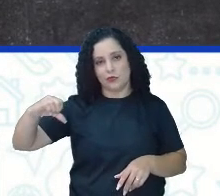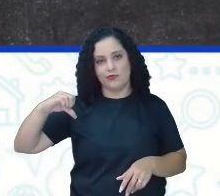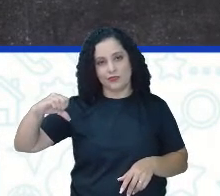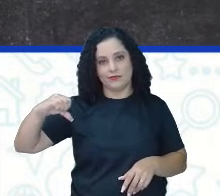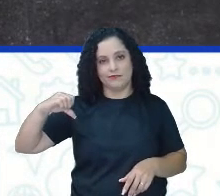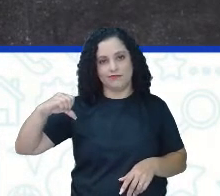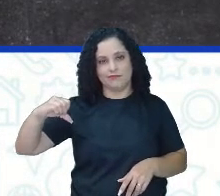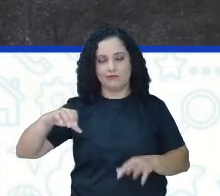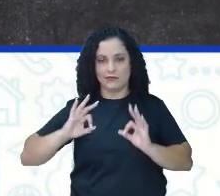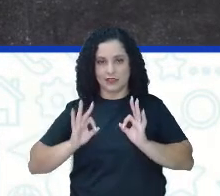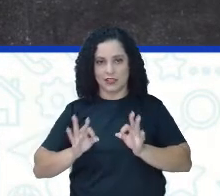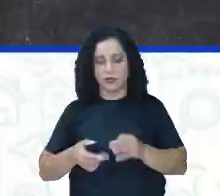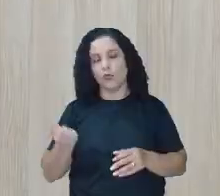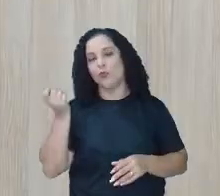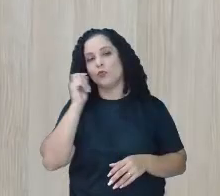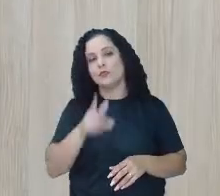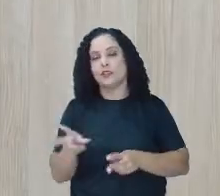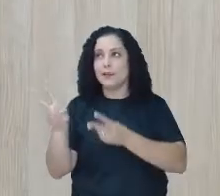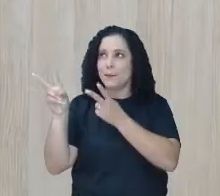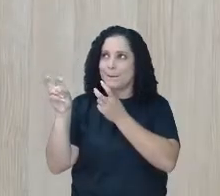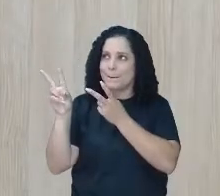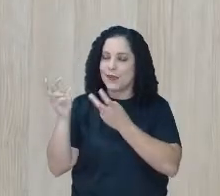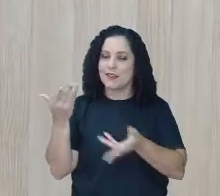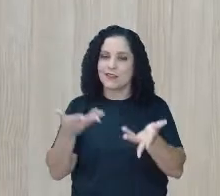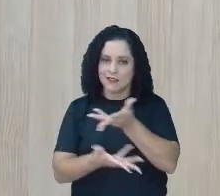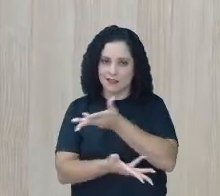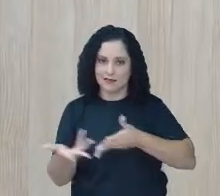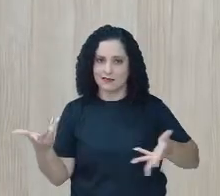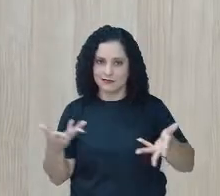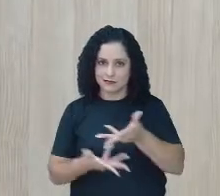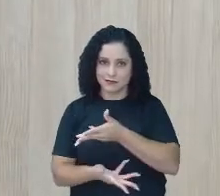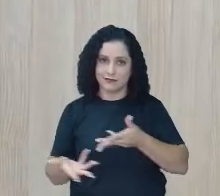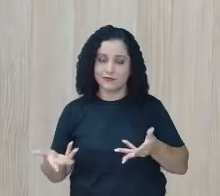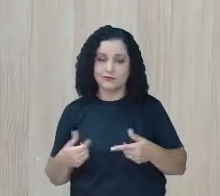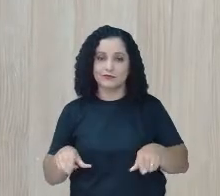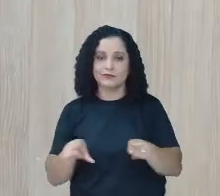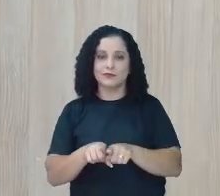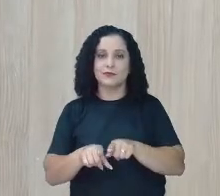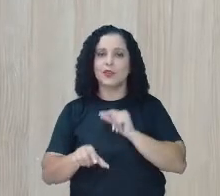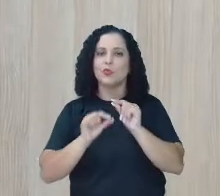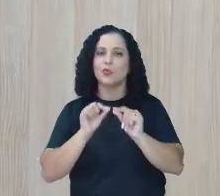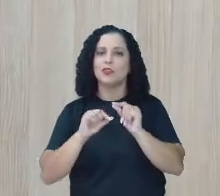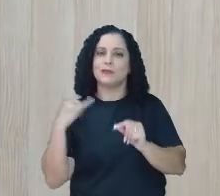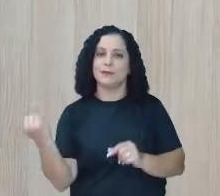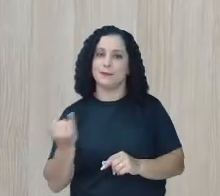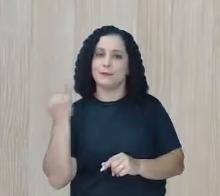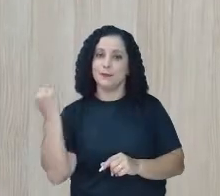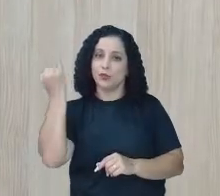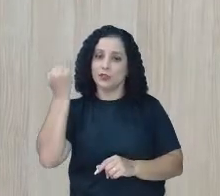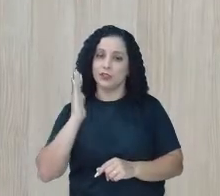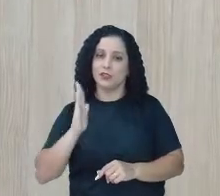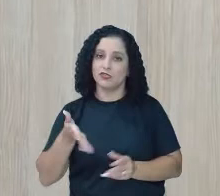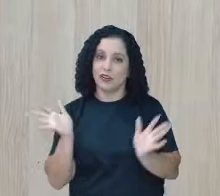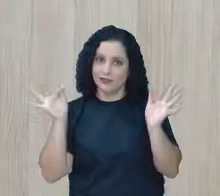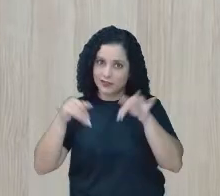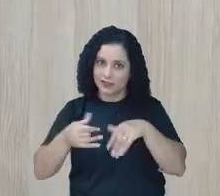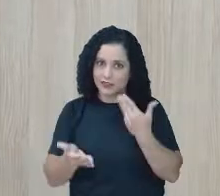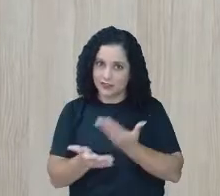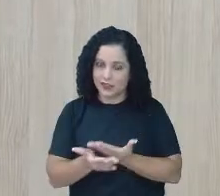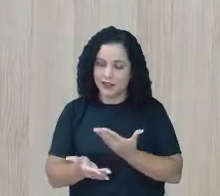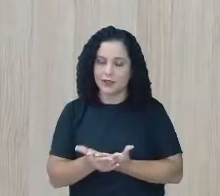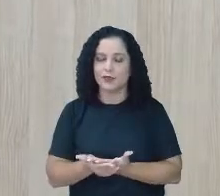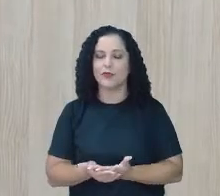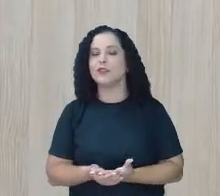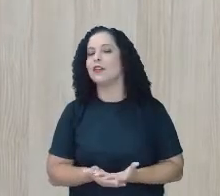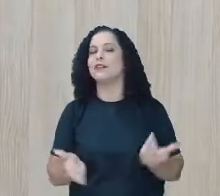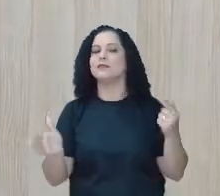diagonais, beleza? Então, a gente já consegue perceber essa relação aí, tá bom? Uma coisa importante, já para a gente ir se encaminhando para o finalzinho da aula, é